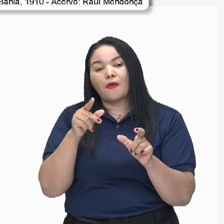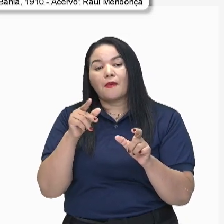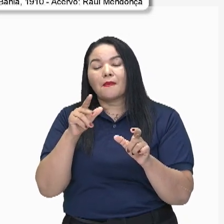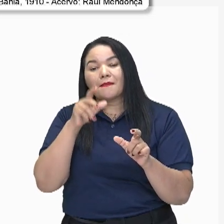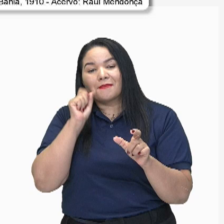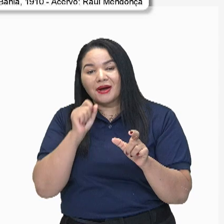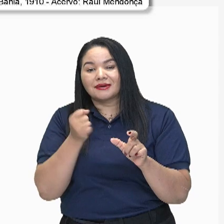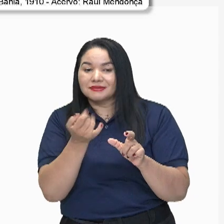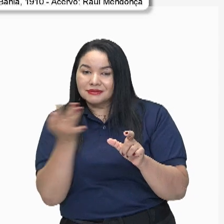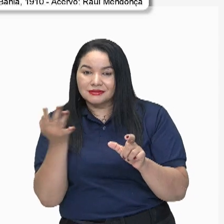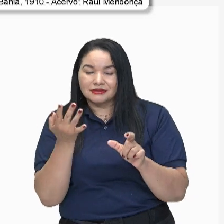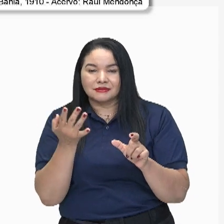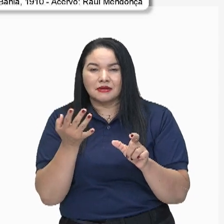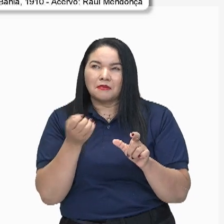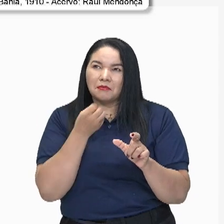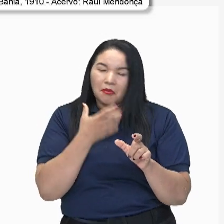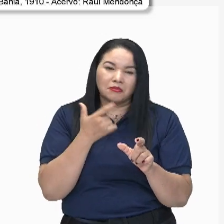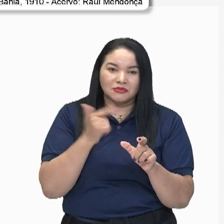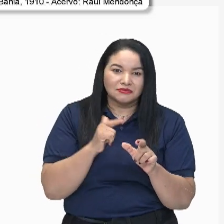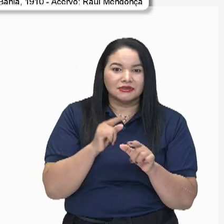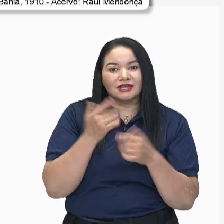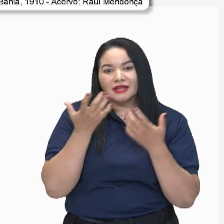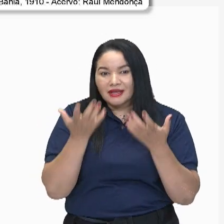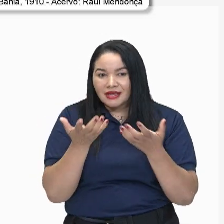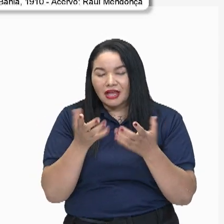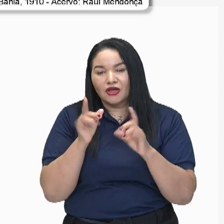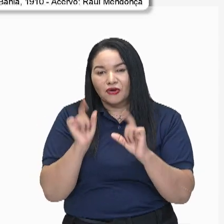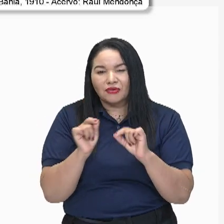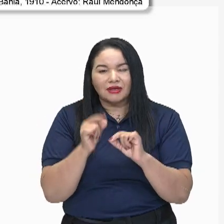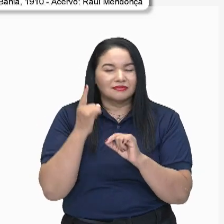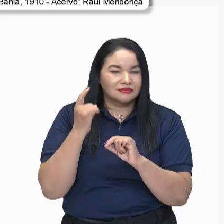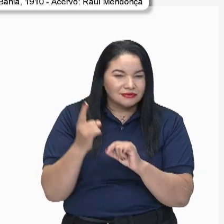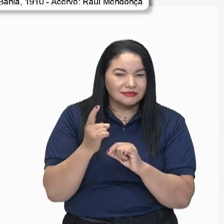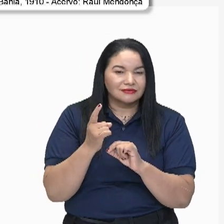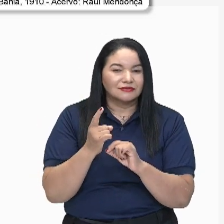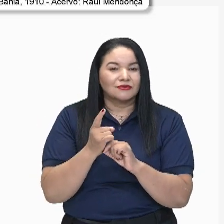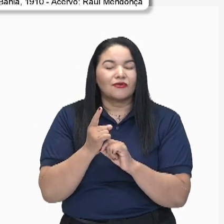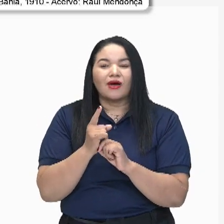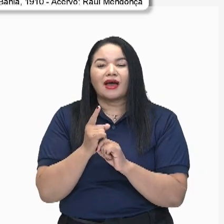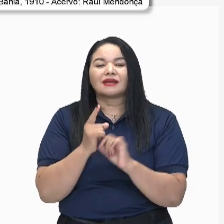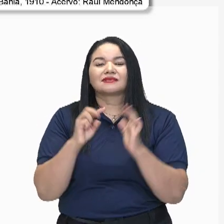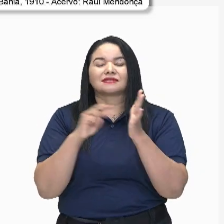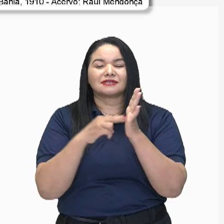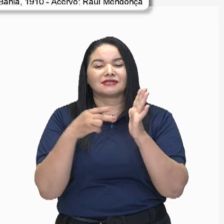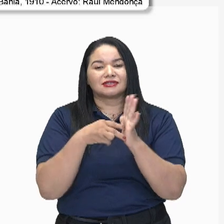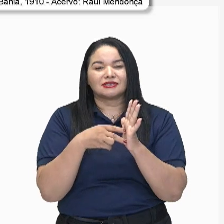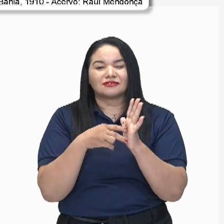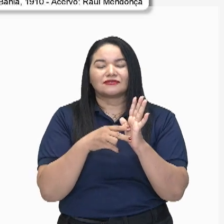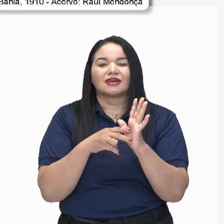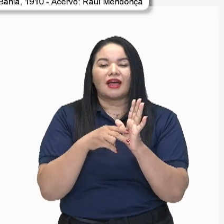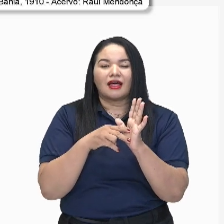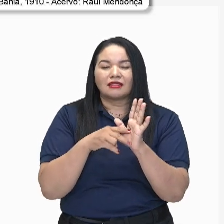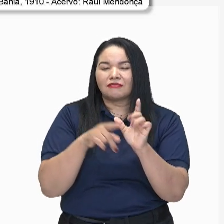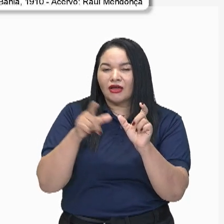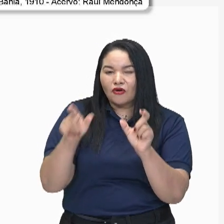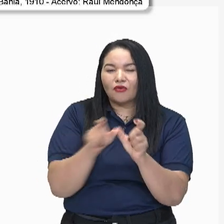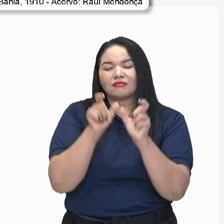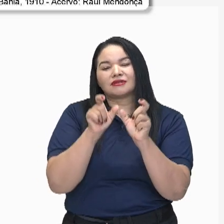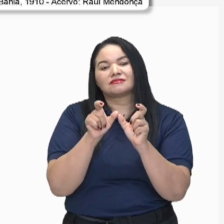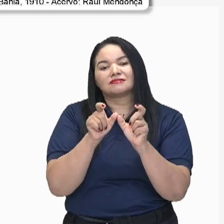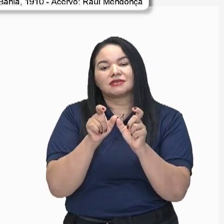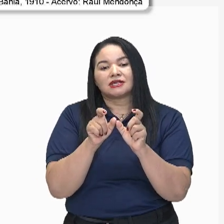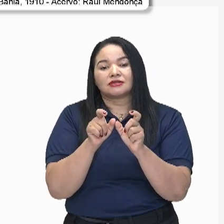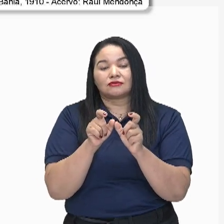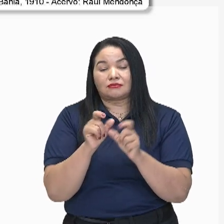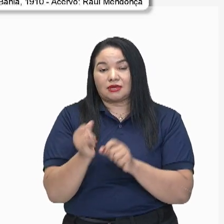ia ficar bom. Ele quer atingir essa sonoridade para dar mais significado, um complemento que ele ache digno para